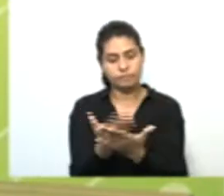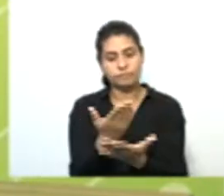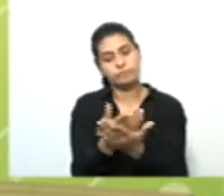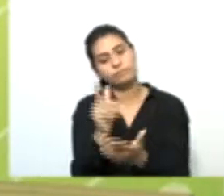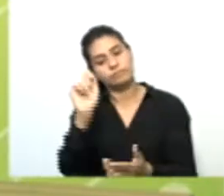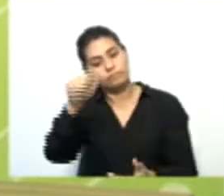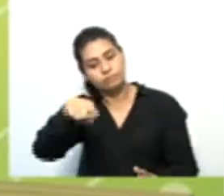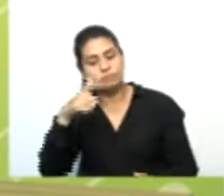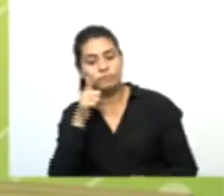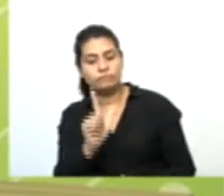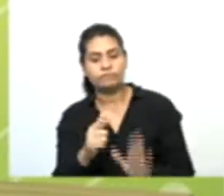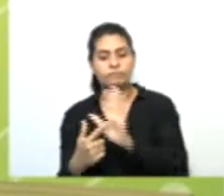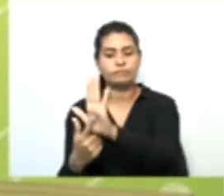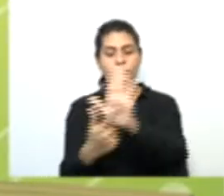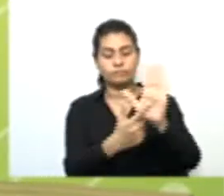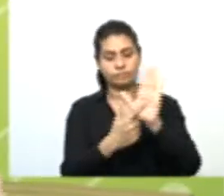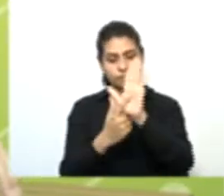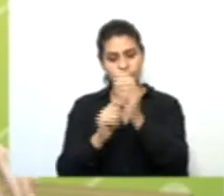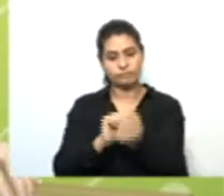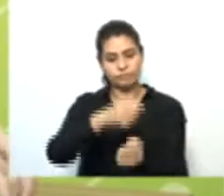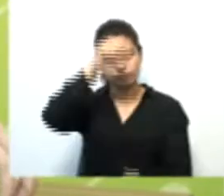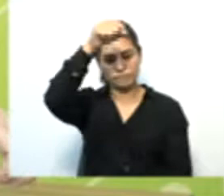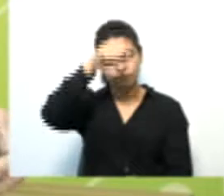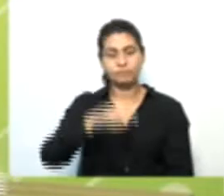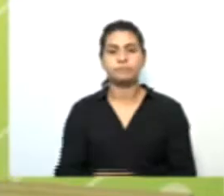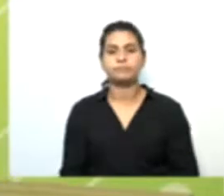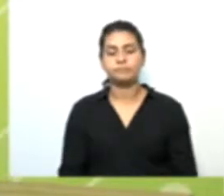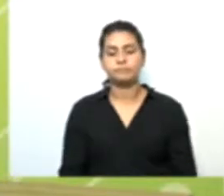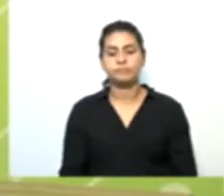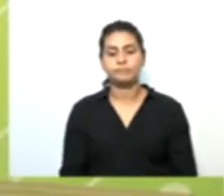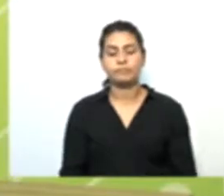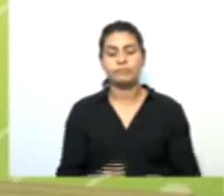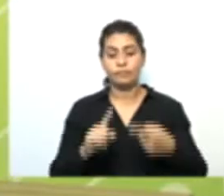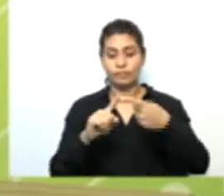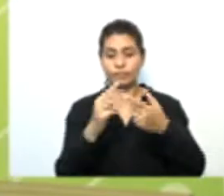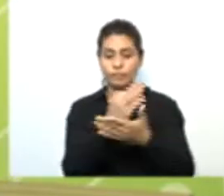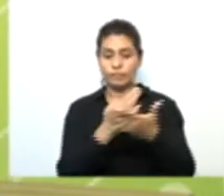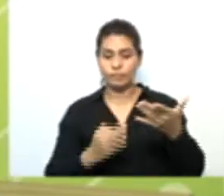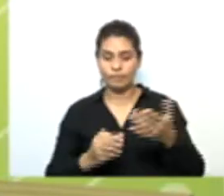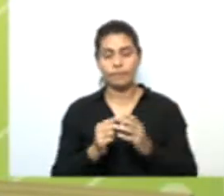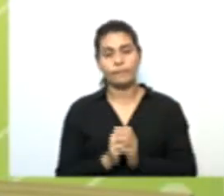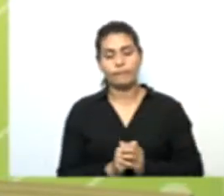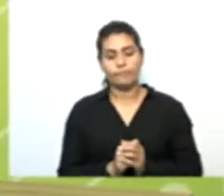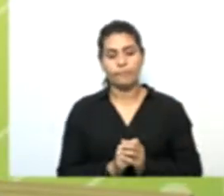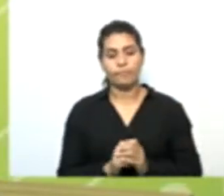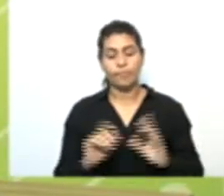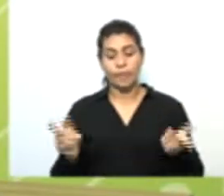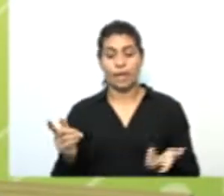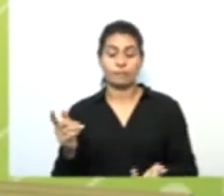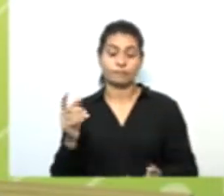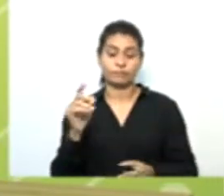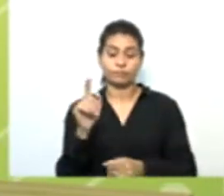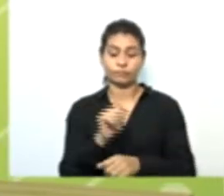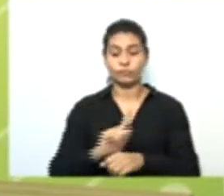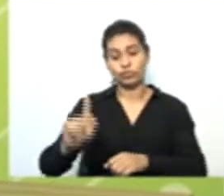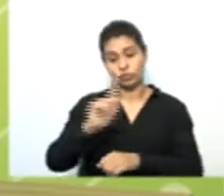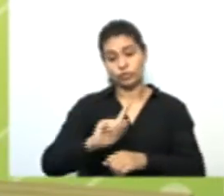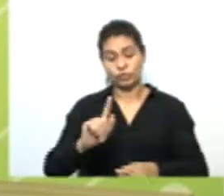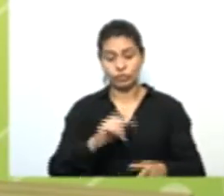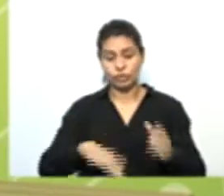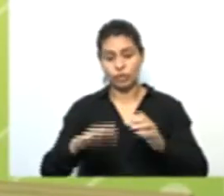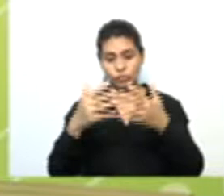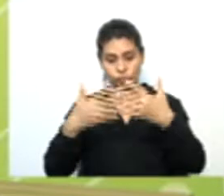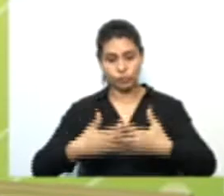se sobressaíram na apresentação dos banners. O texto do certificado é este. A Direção-Geral do Instituto